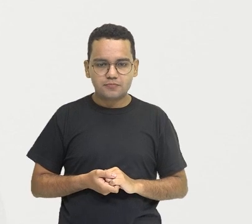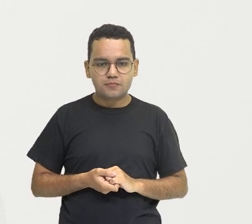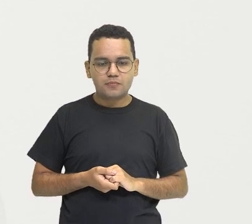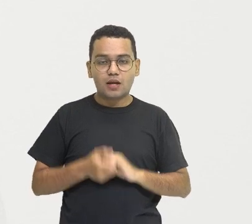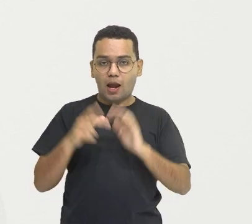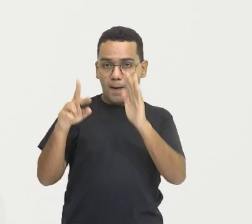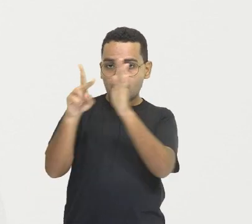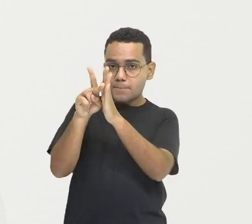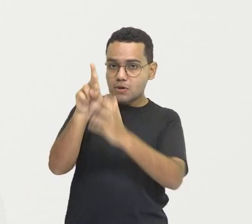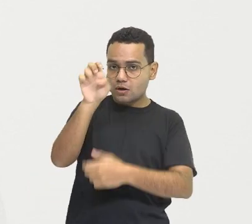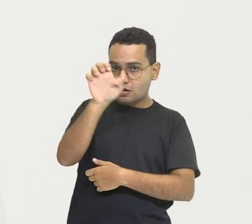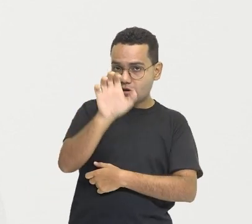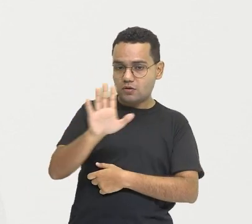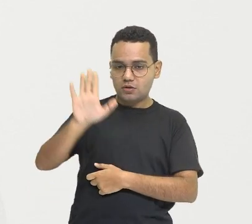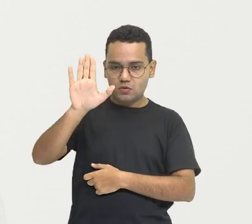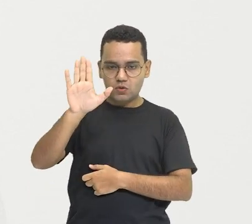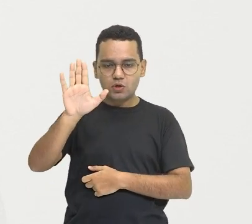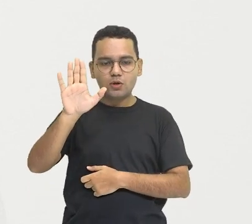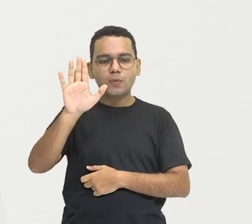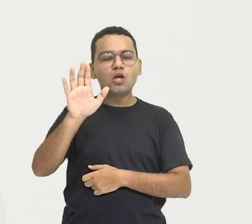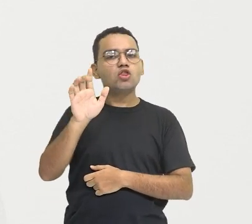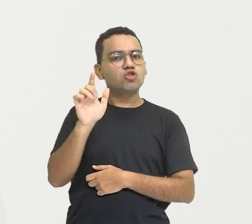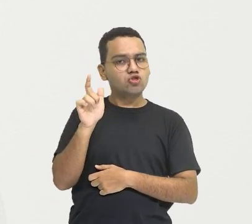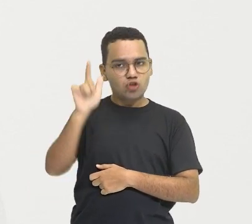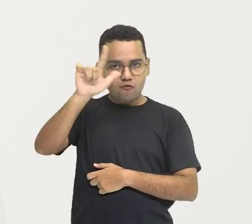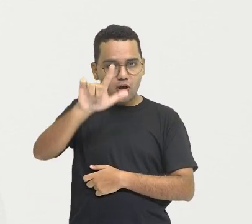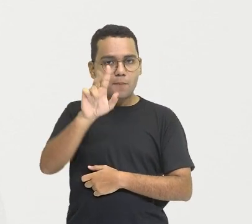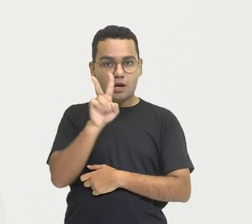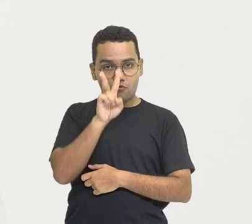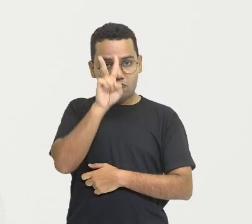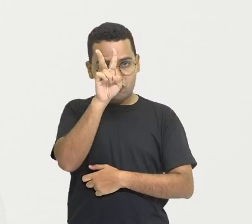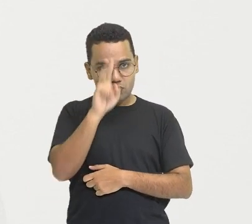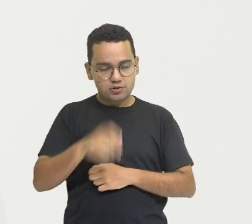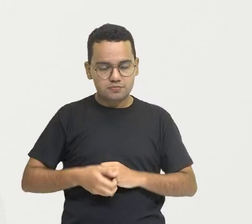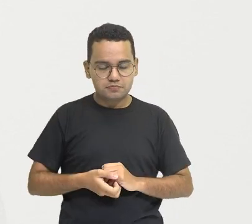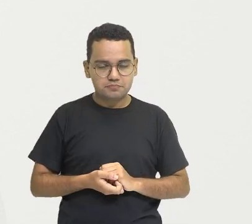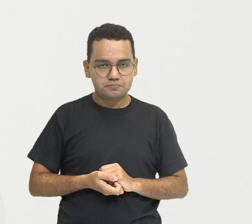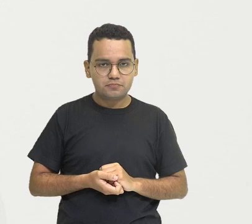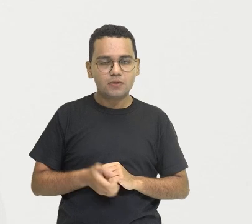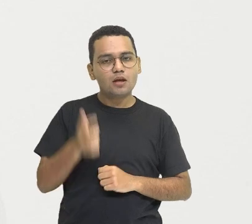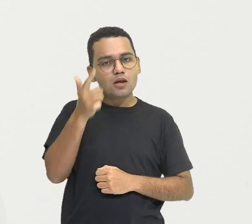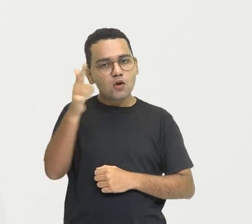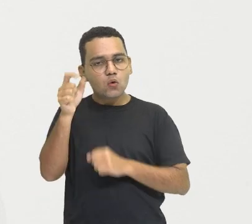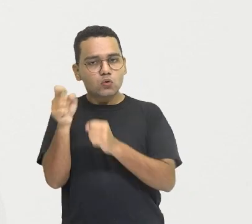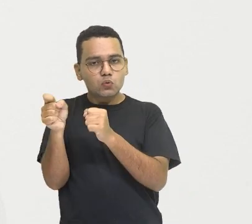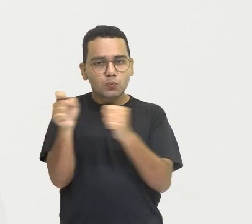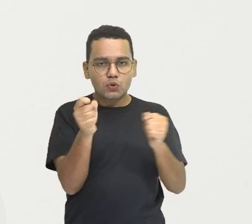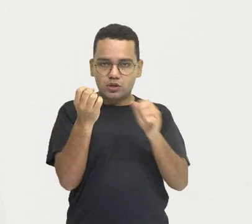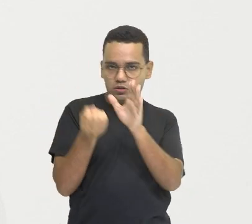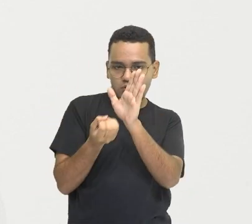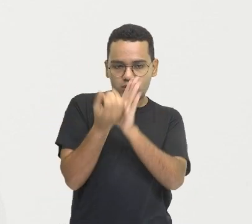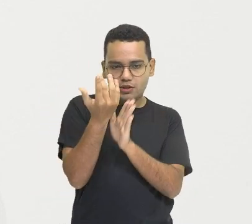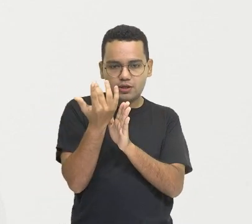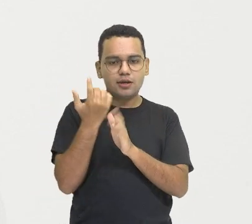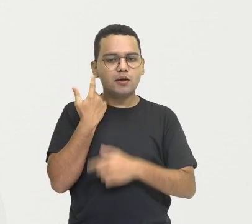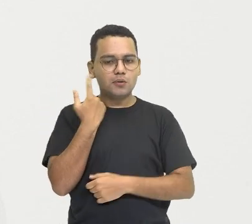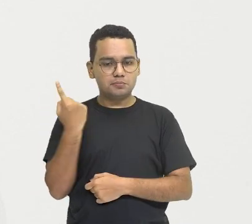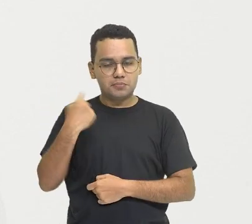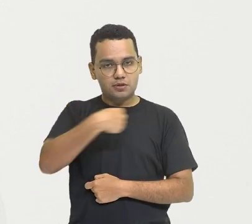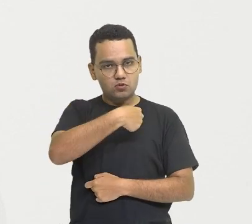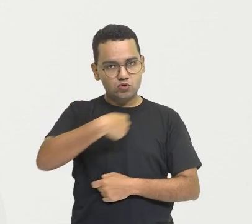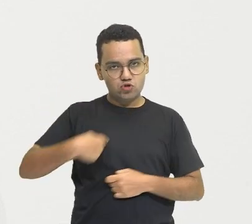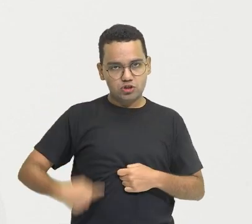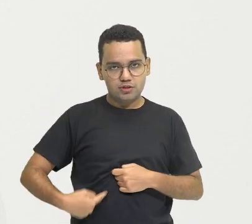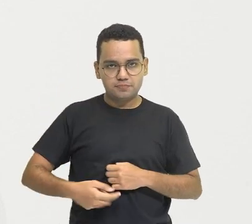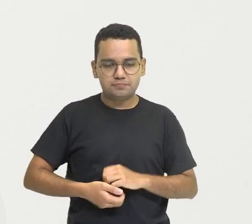perdeu força, volta novamente a ganhar força e outros polos de poder reaparecem, né? Surgem, como China, por